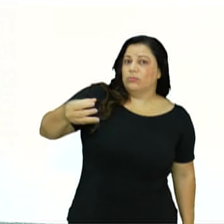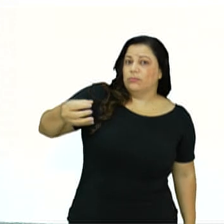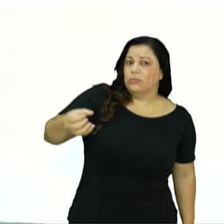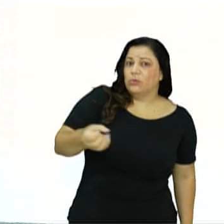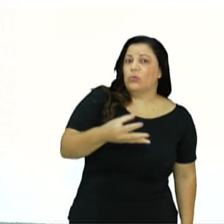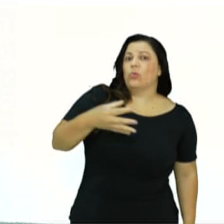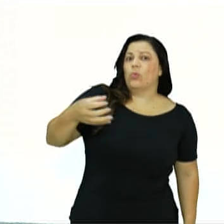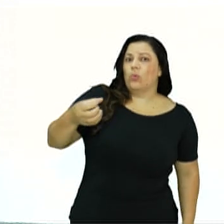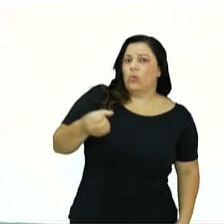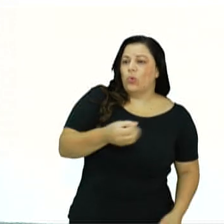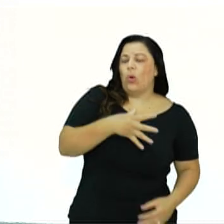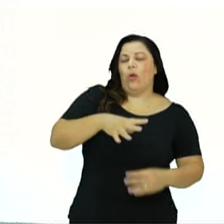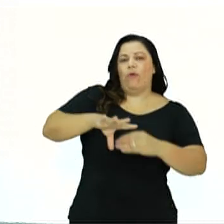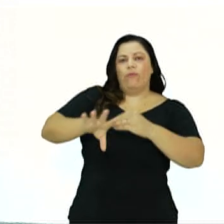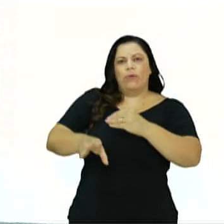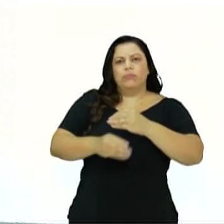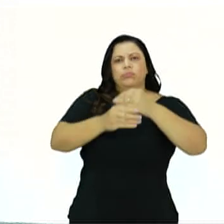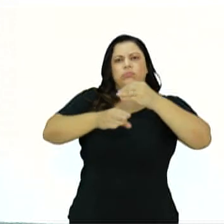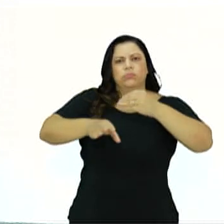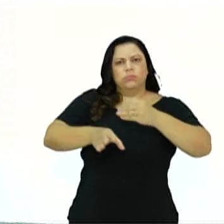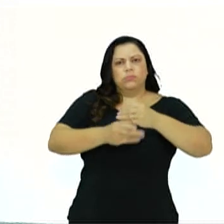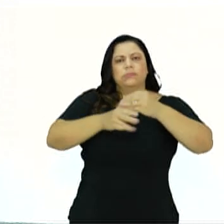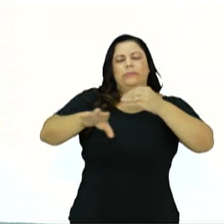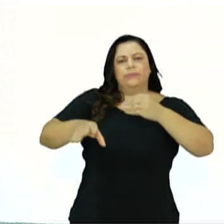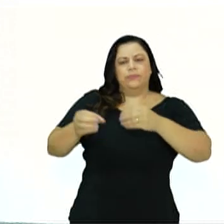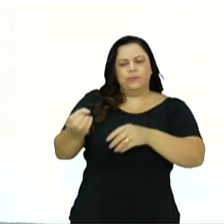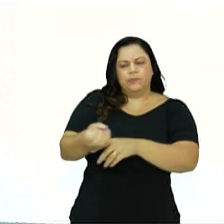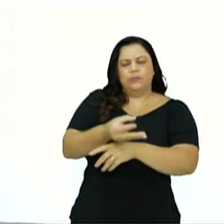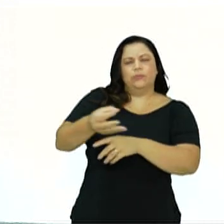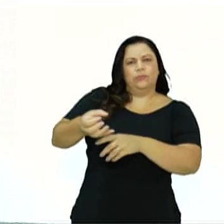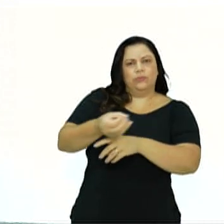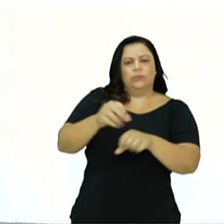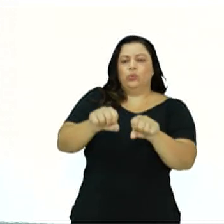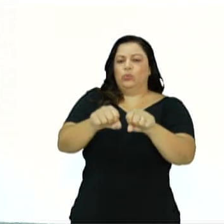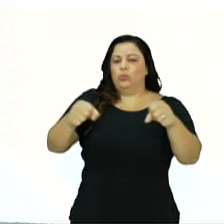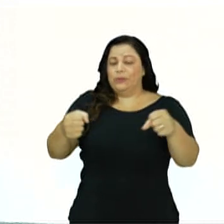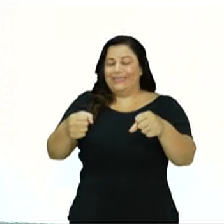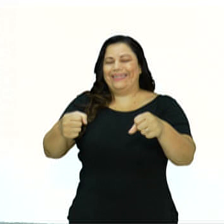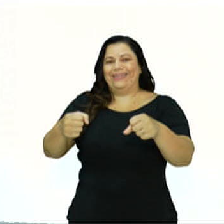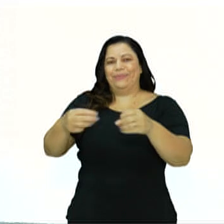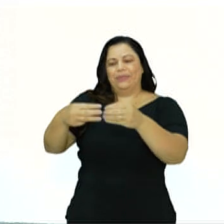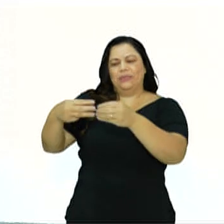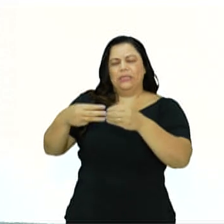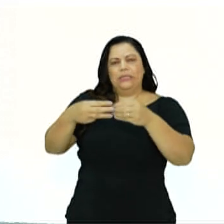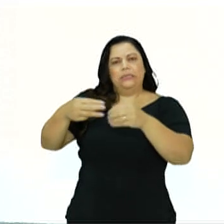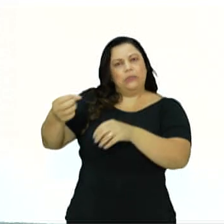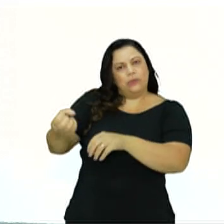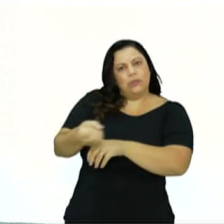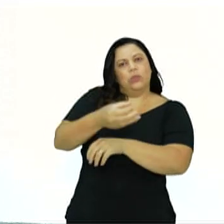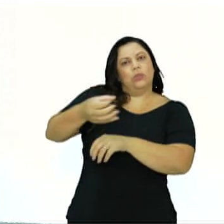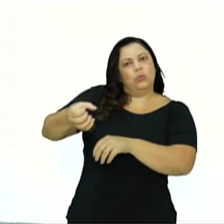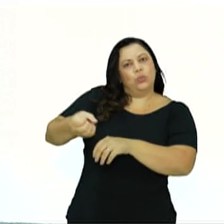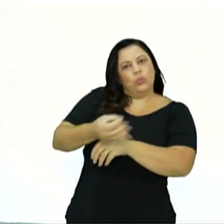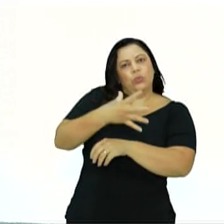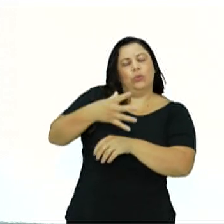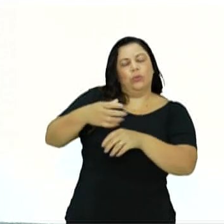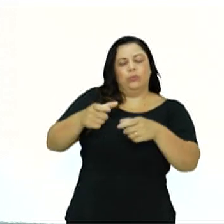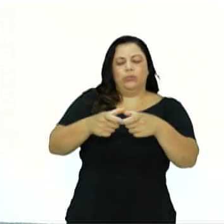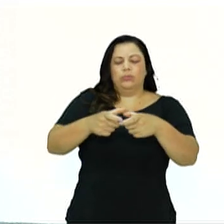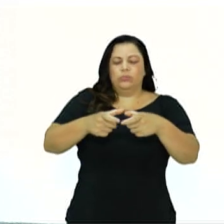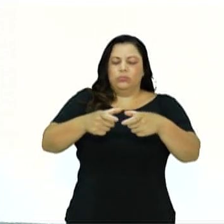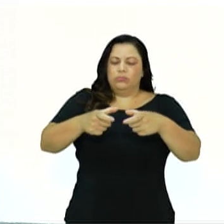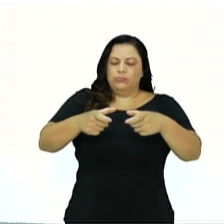vão regenerar, né, aquela área fraturada e tudo mais, né? Reposição em caso de fratura, né? E também o crescimento, como eu